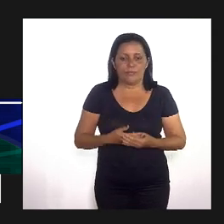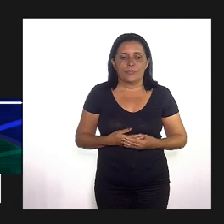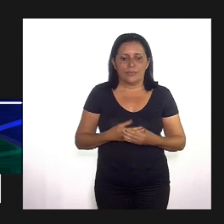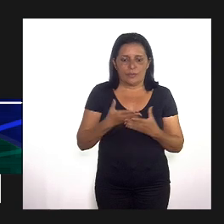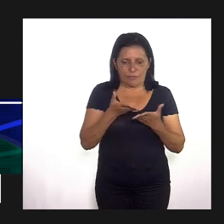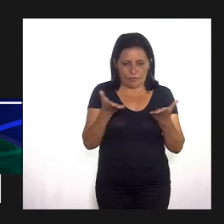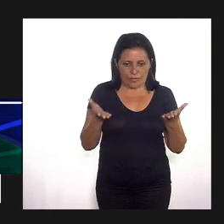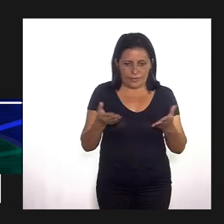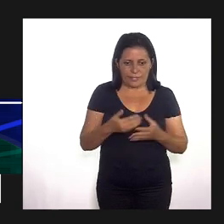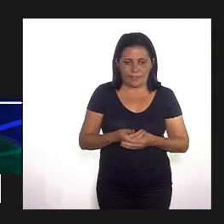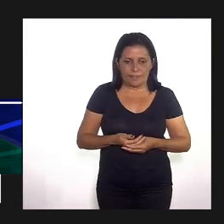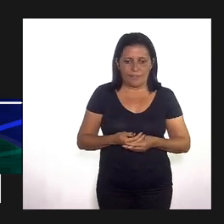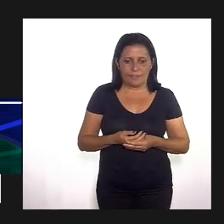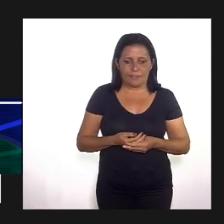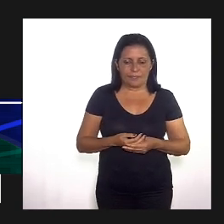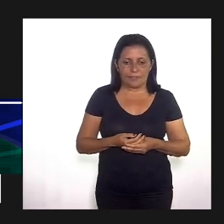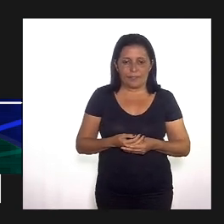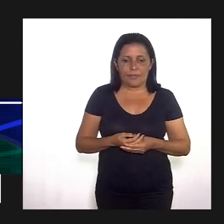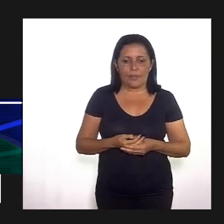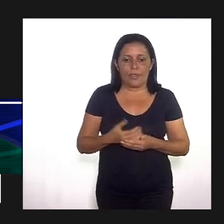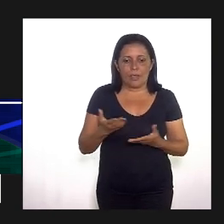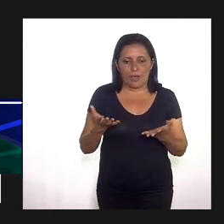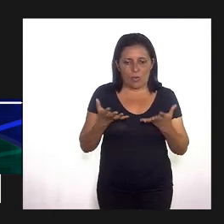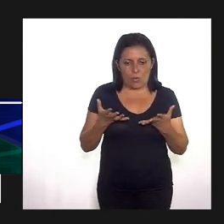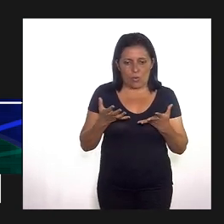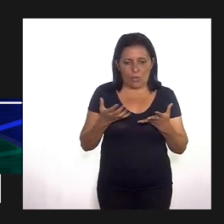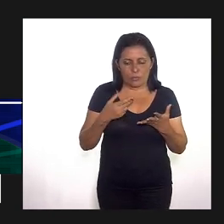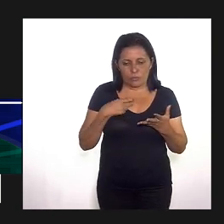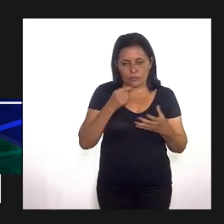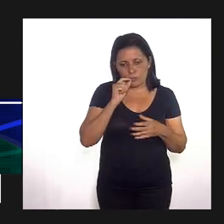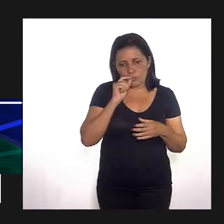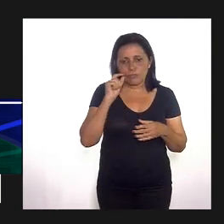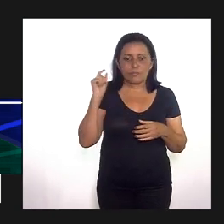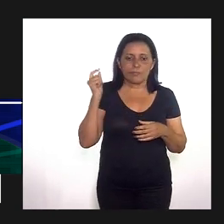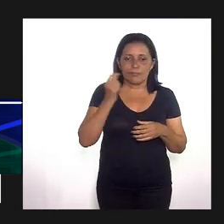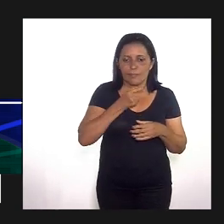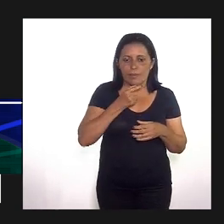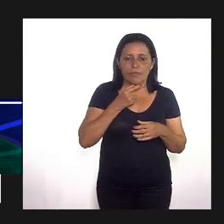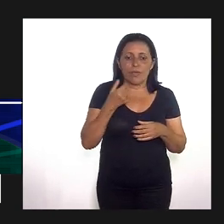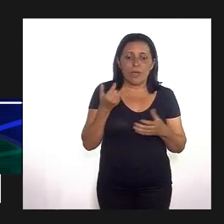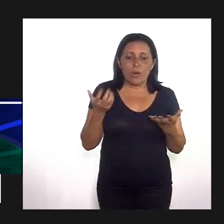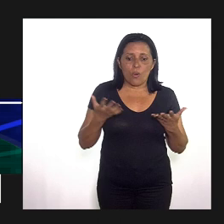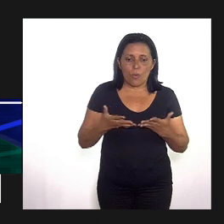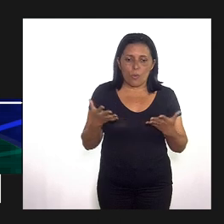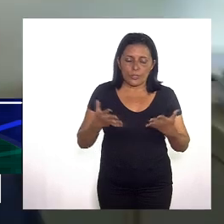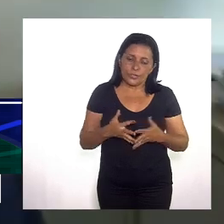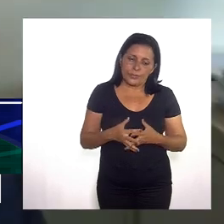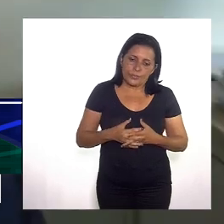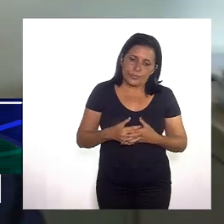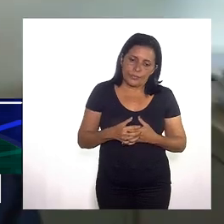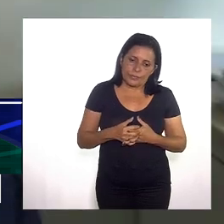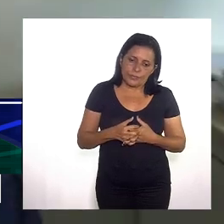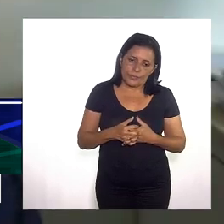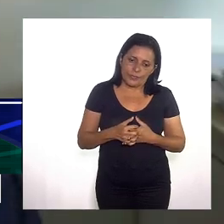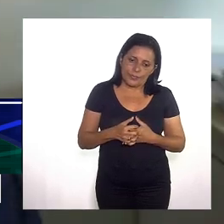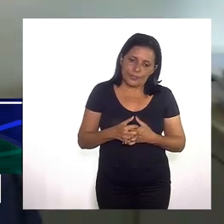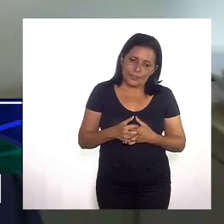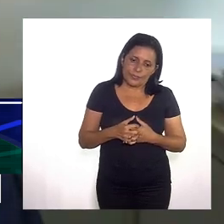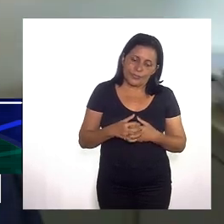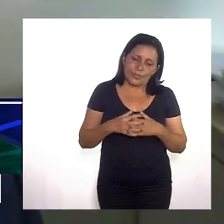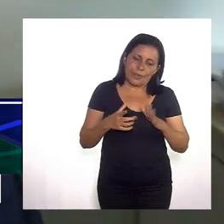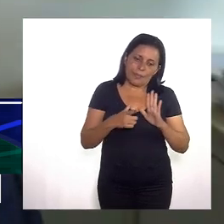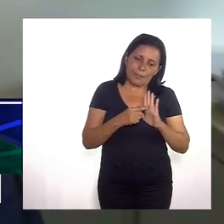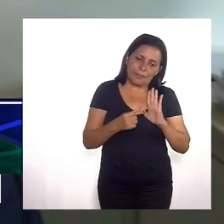Excelência. E faço aqui uso da minha palavra, deputado. Como hoje a pauta foi